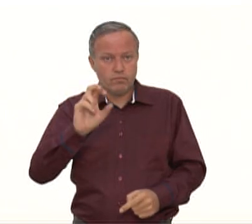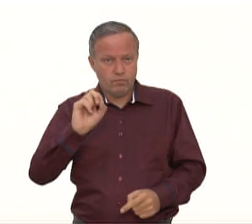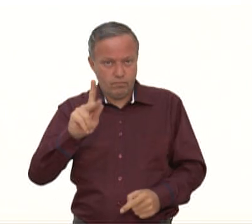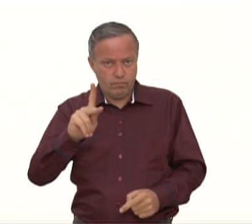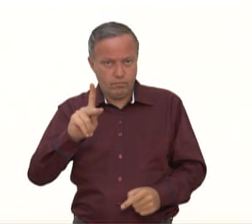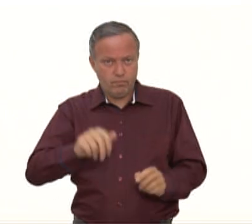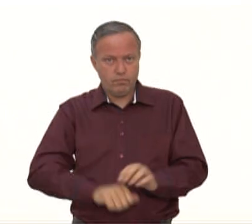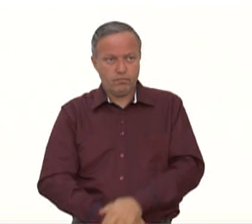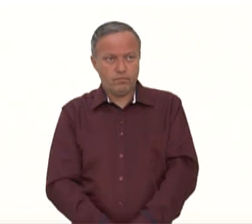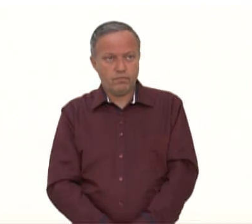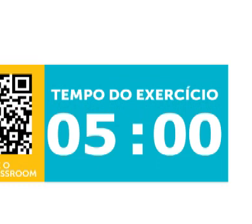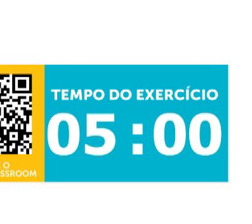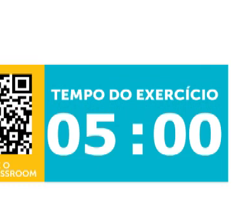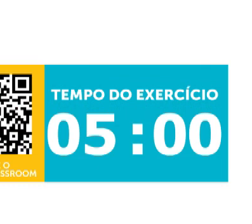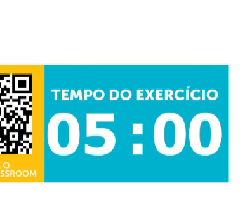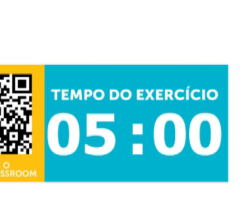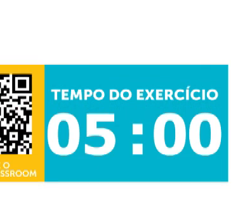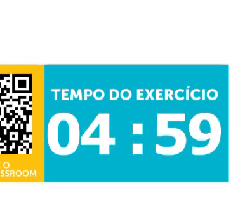responder.